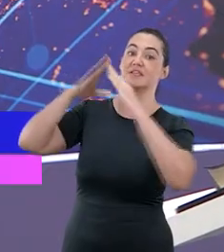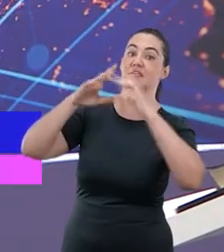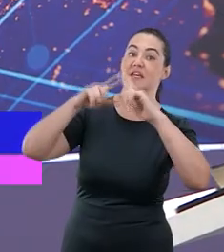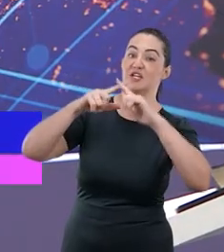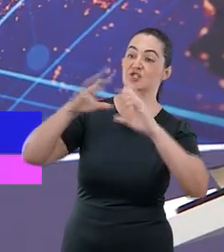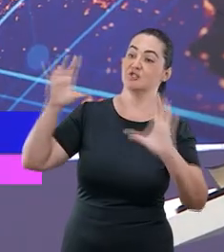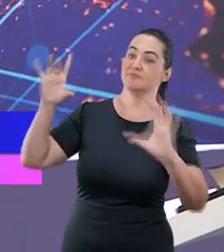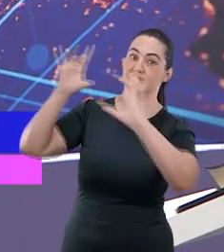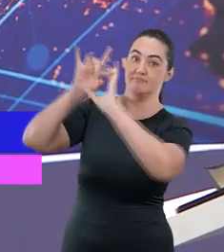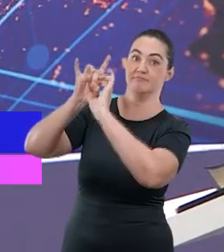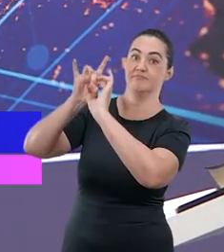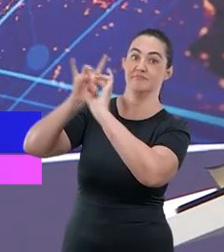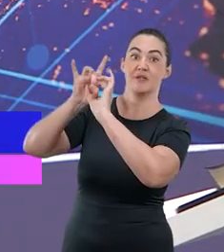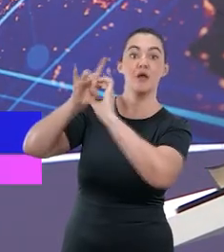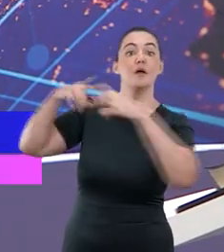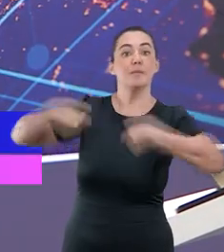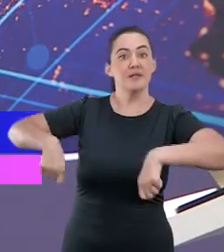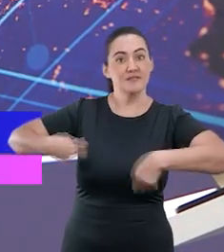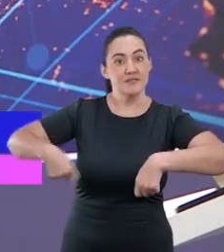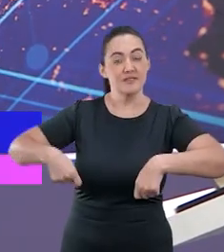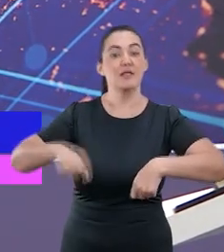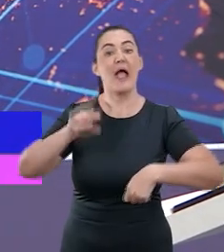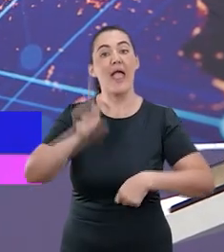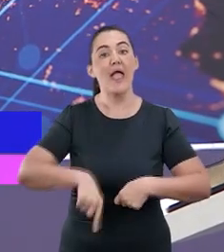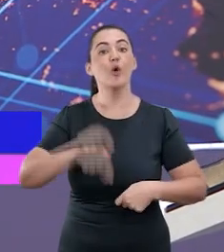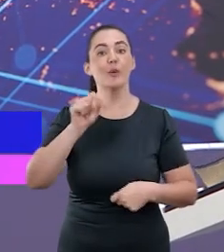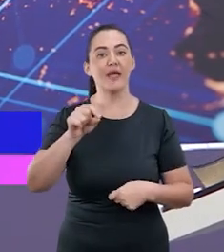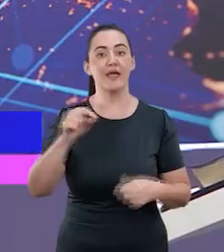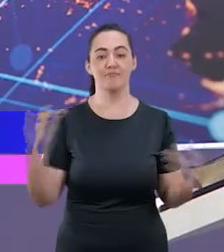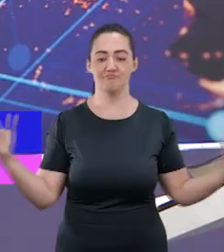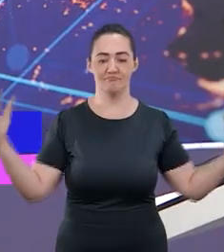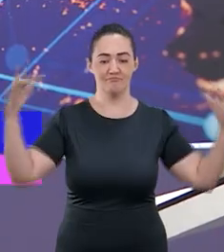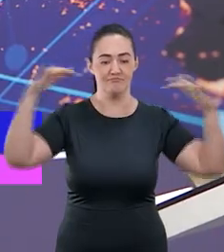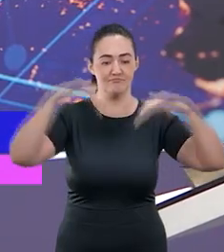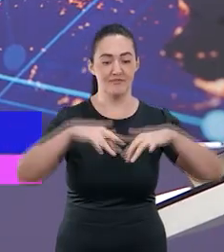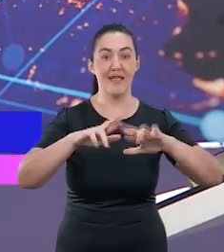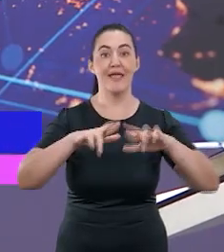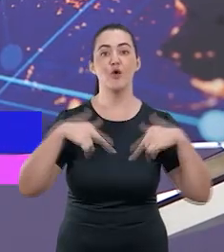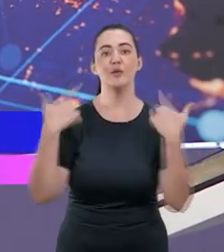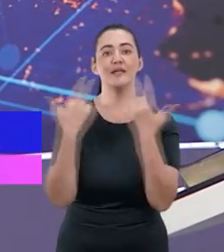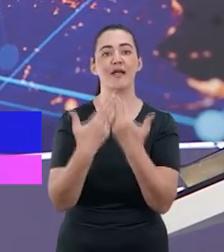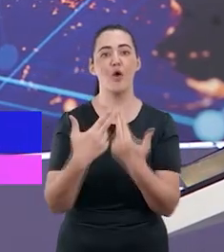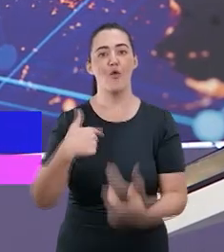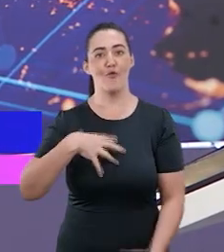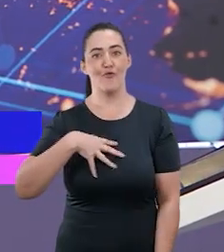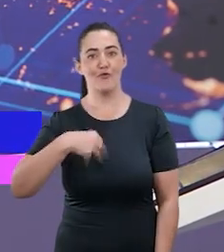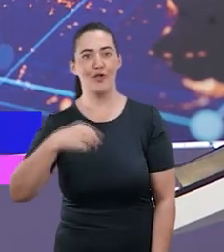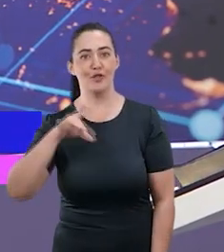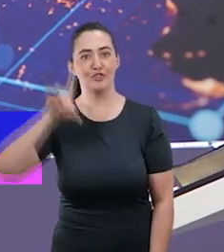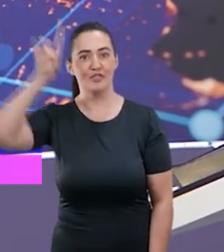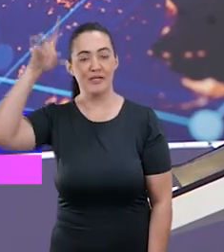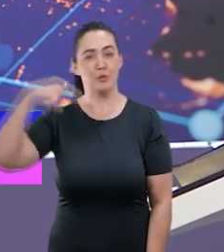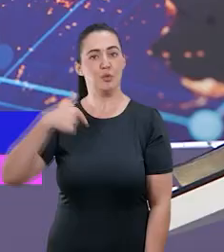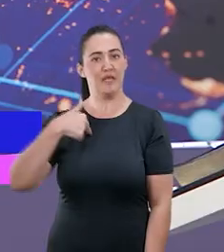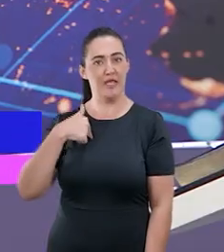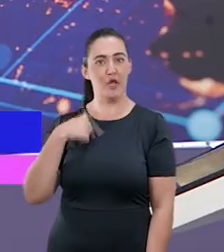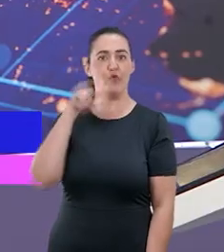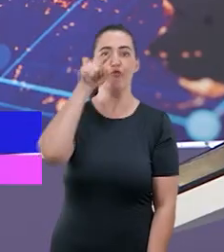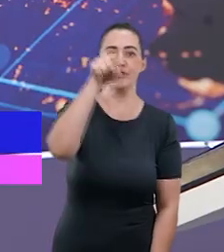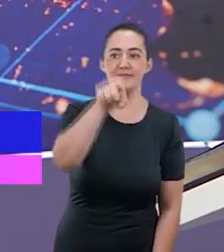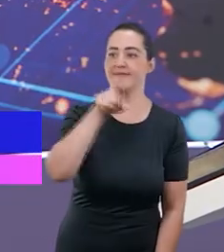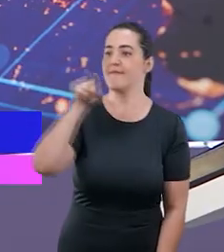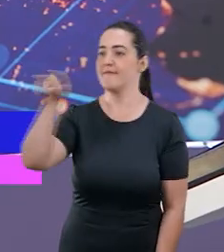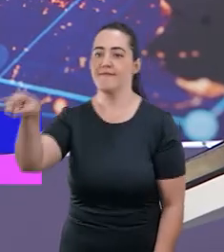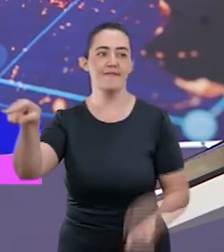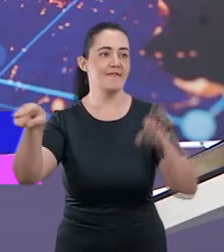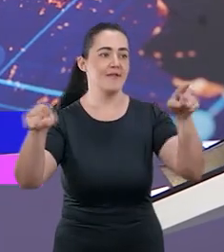filhas de Deus para que vivam de acordo com a vontade dele. Na igreja eu ajudo e sou ajudado, na igreja eu uso os meus dons, na igreja